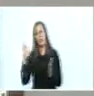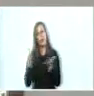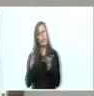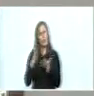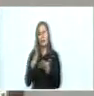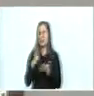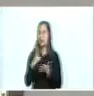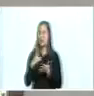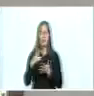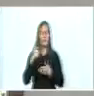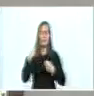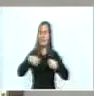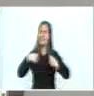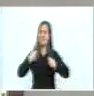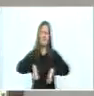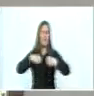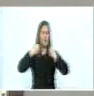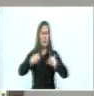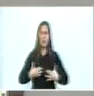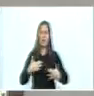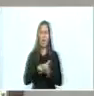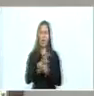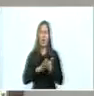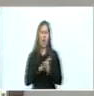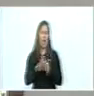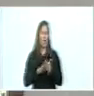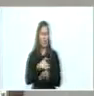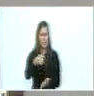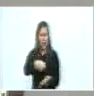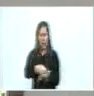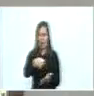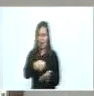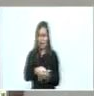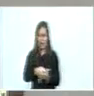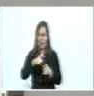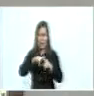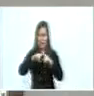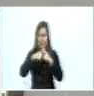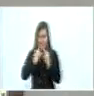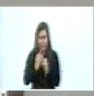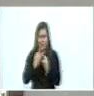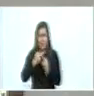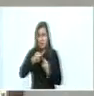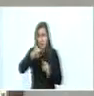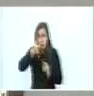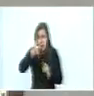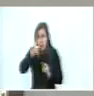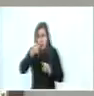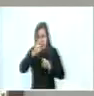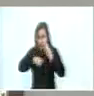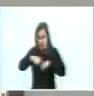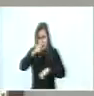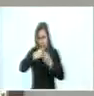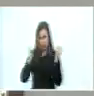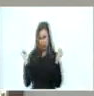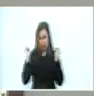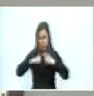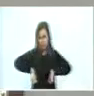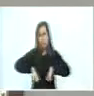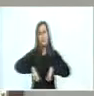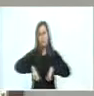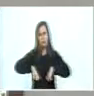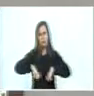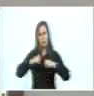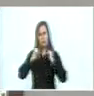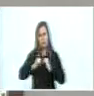aqui de necessidade de pagamento de serviços ambientais. Então, sem a gente também ter um corpo administrativo capaz e